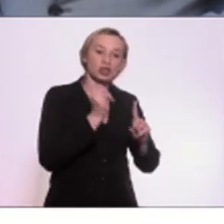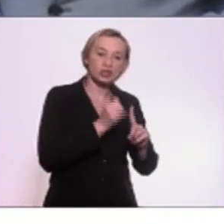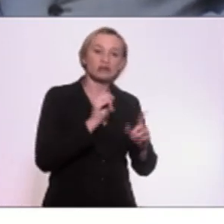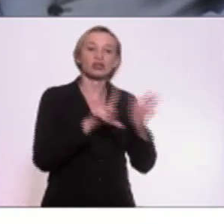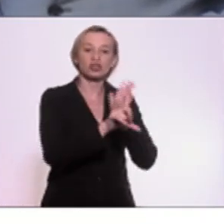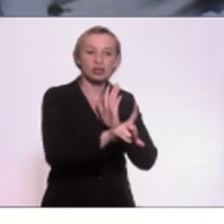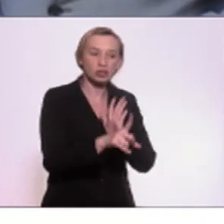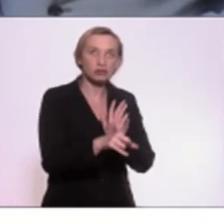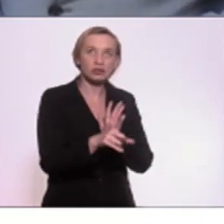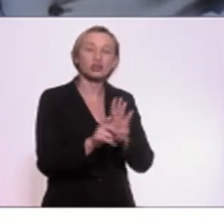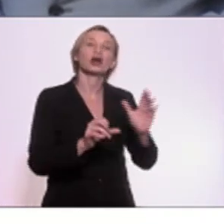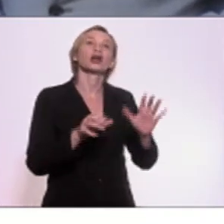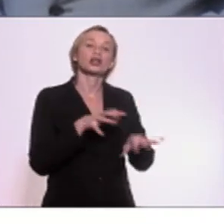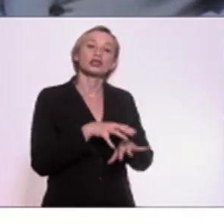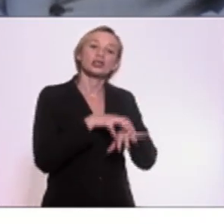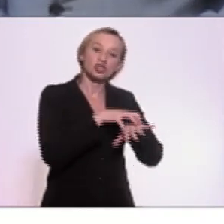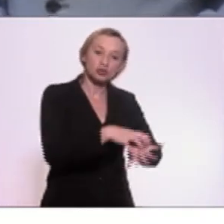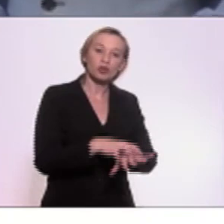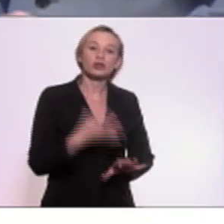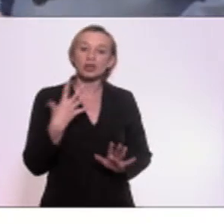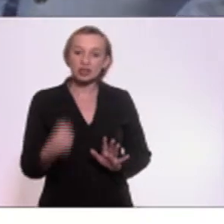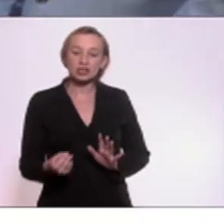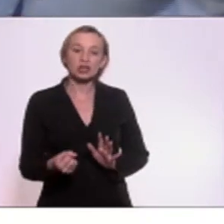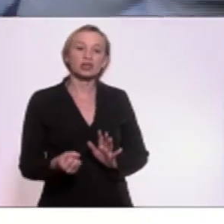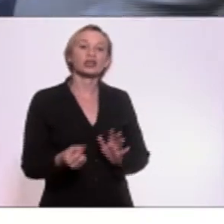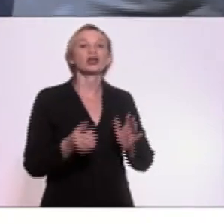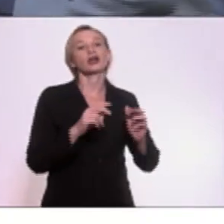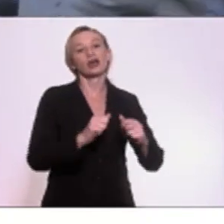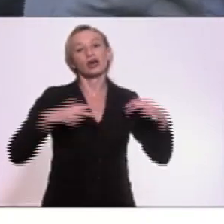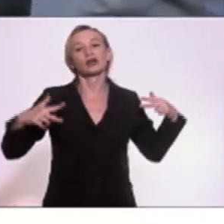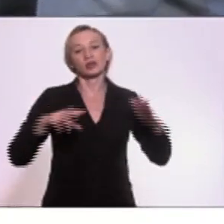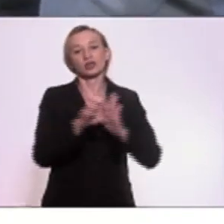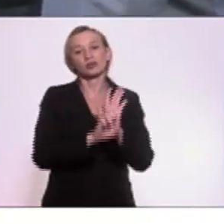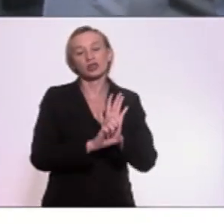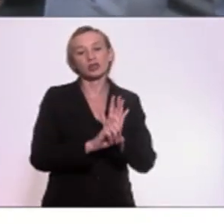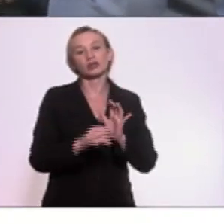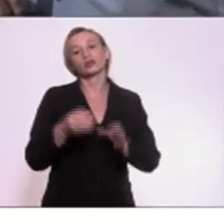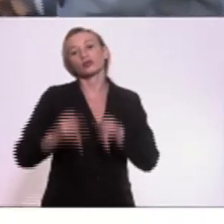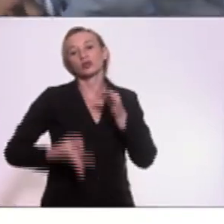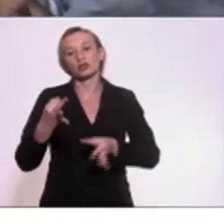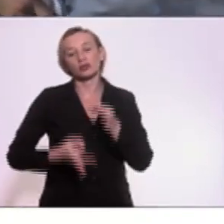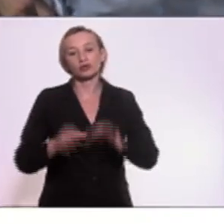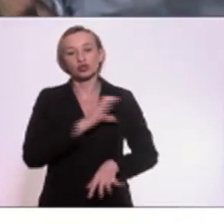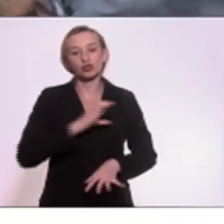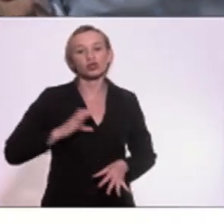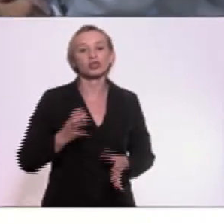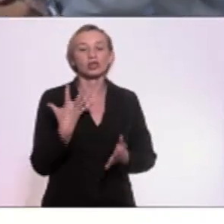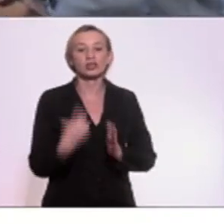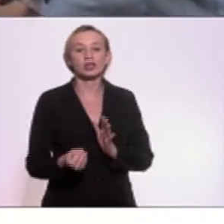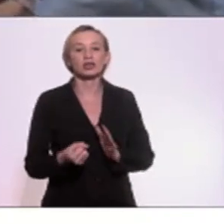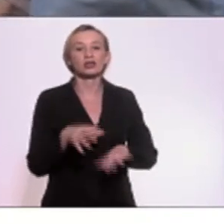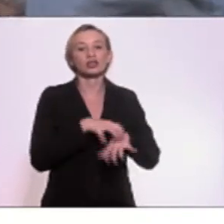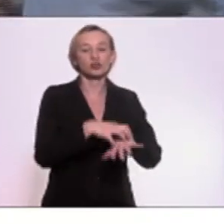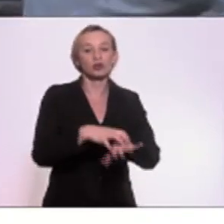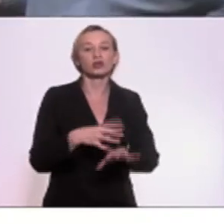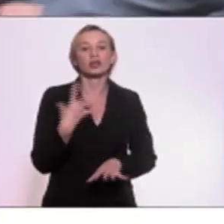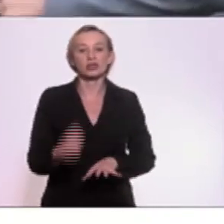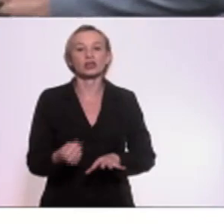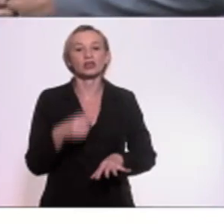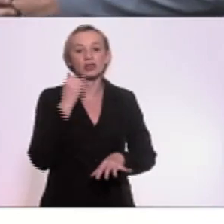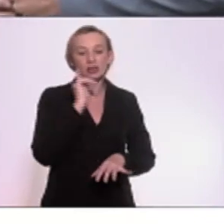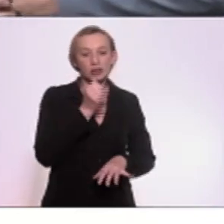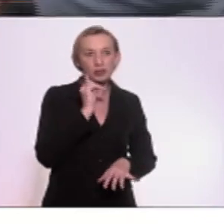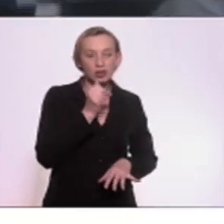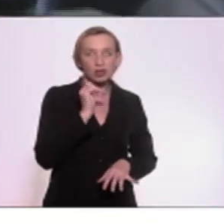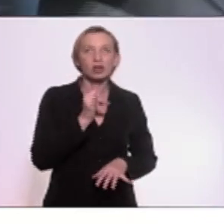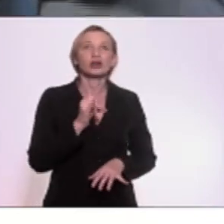de transporte favorável. Novos pareceres à emenda de plenário das comissões de condição justiça. Favorável de transporte favorável. Relatores, deputado Carlos